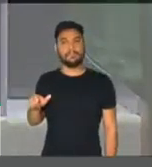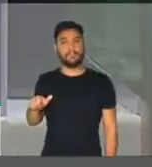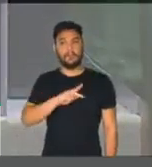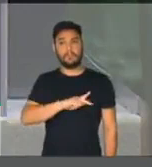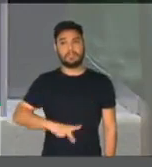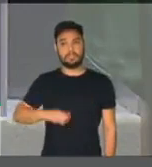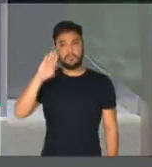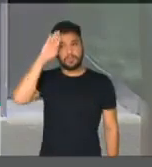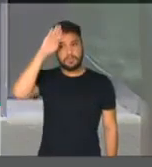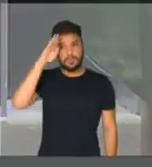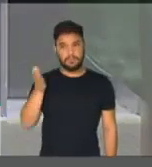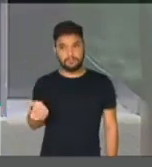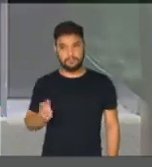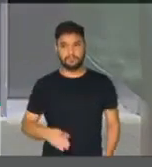eleito.